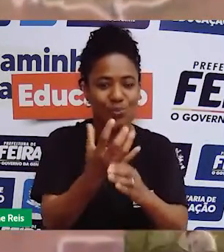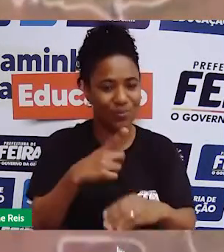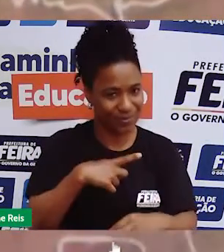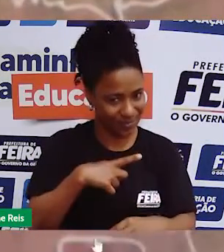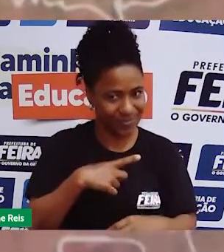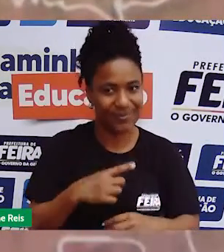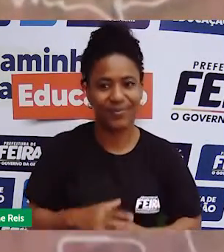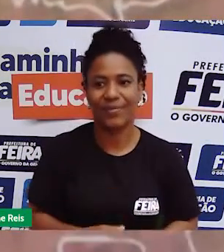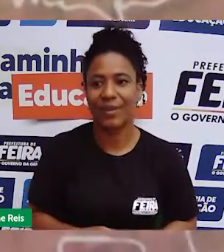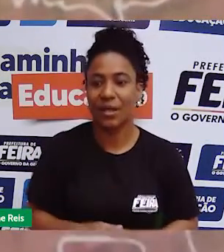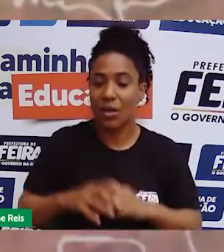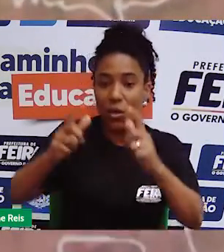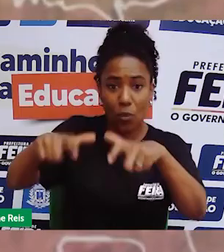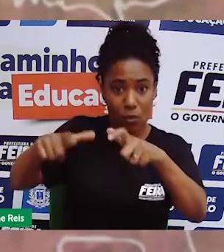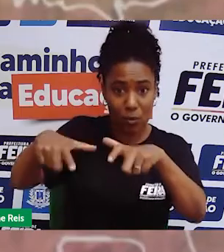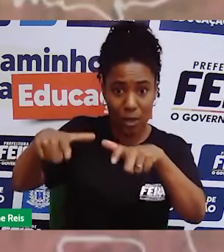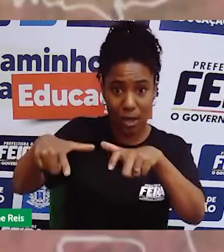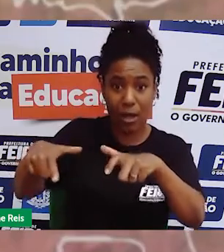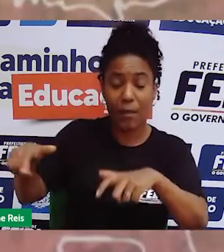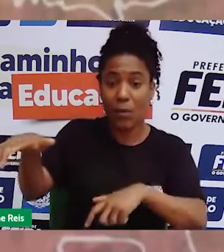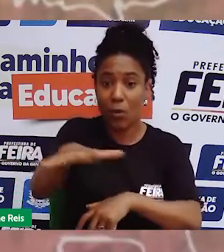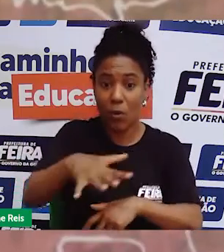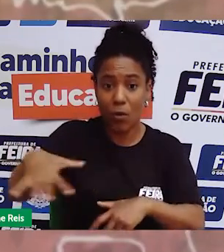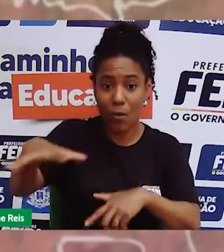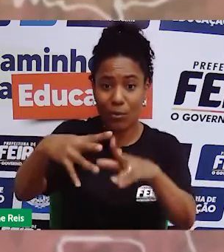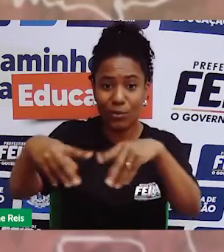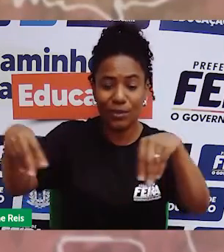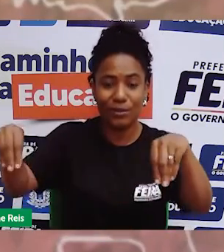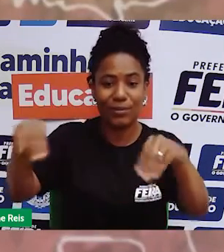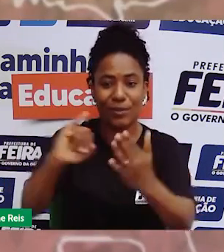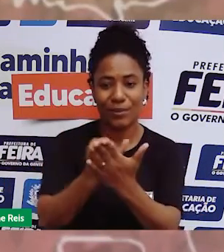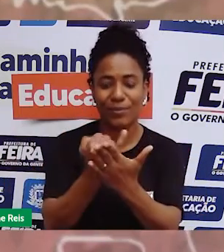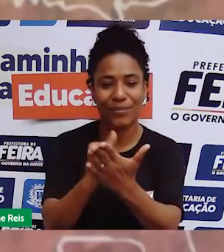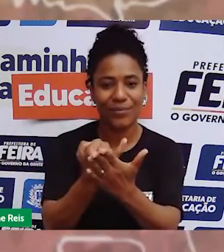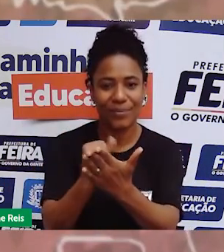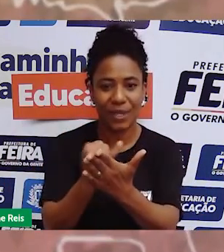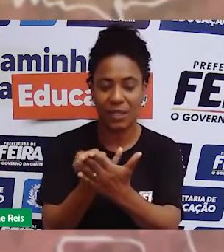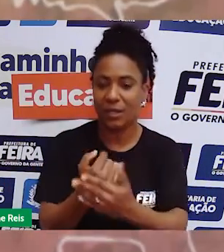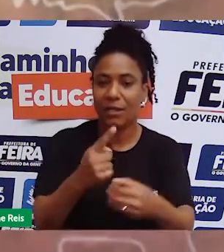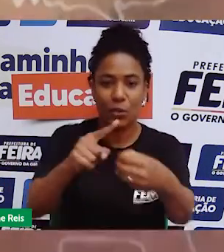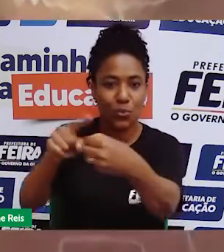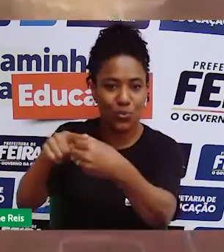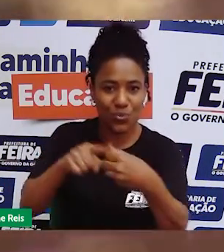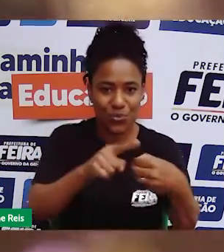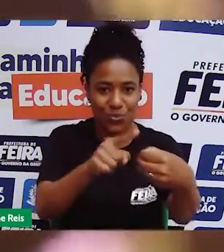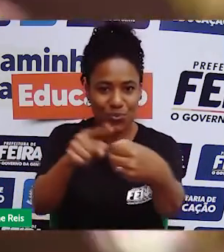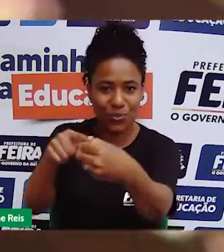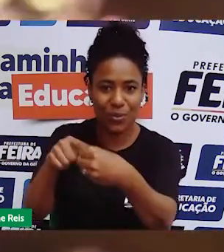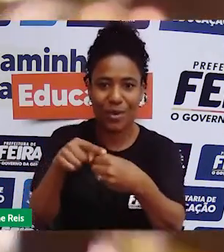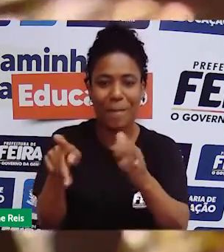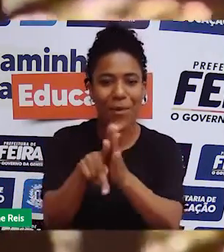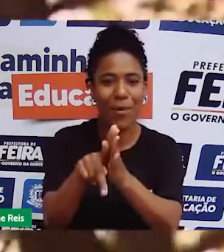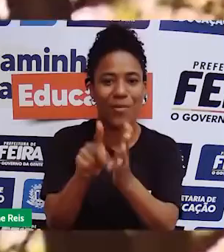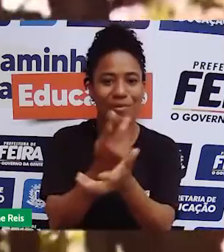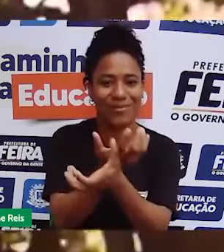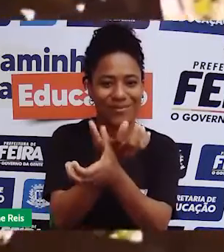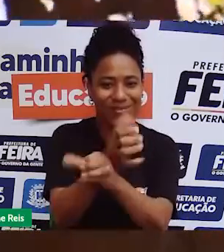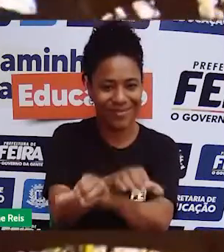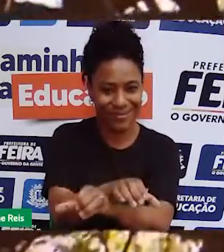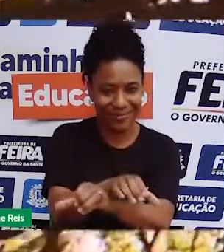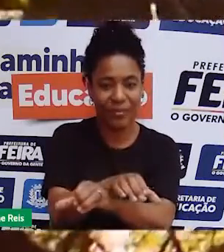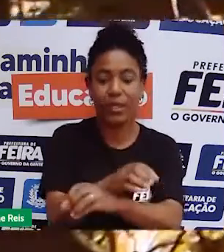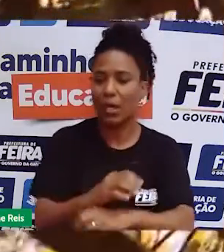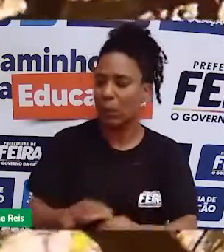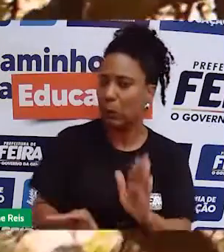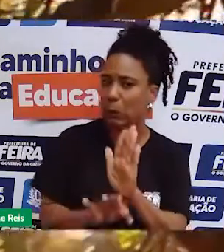conhecida como Território de Irecê, que inclui 20 municípios totalmente cobertos pela Caatinga. Aqui a temperatura é alta,